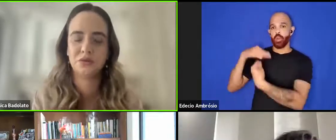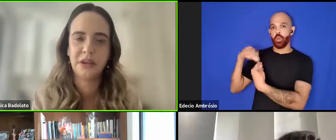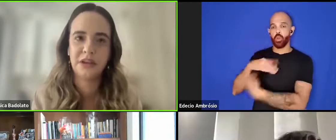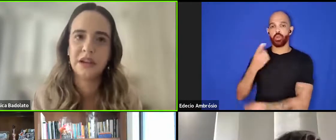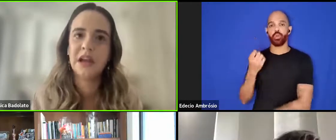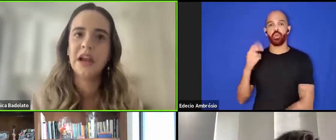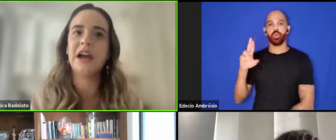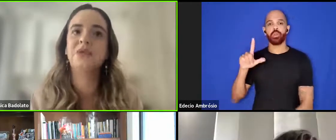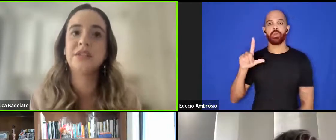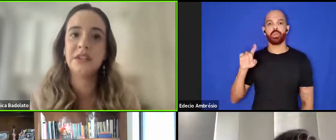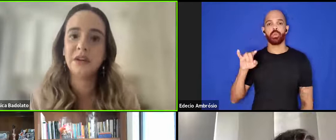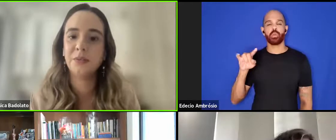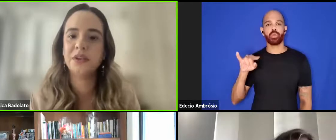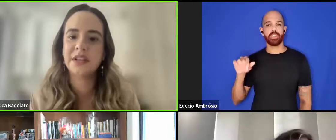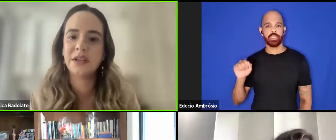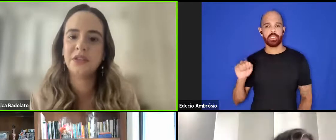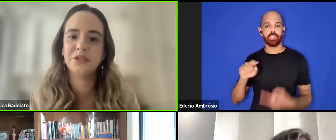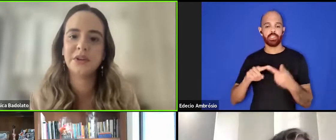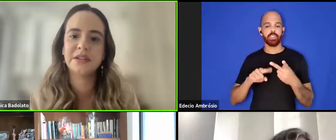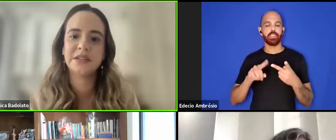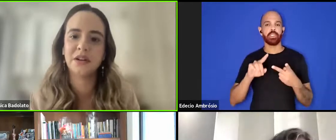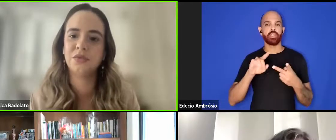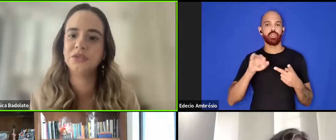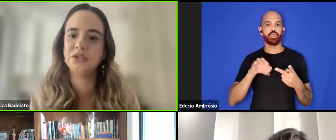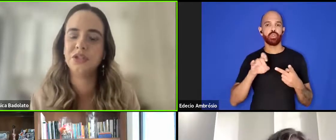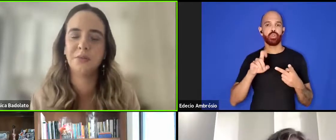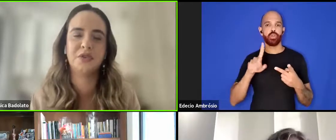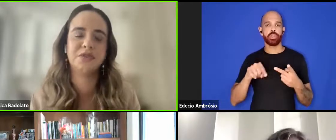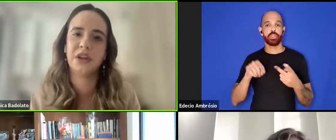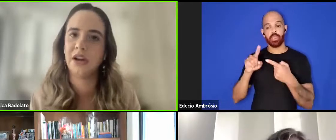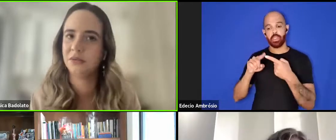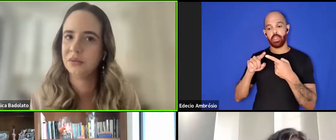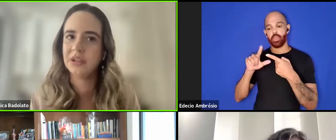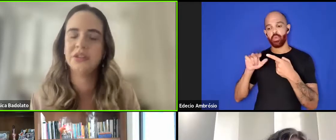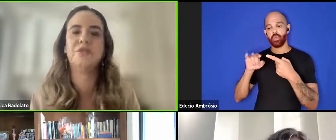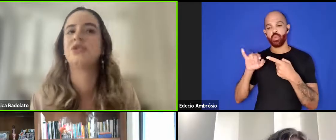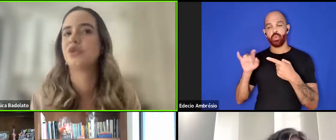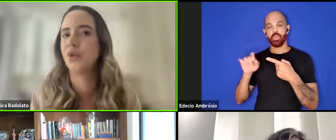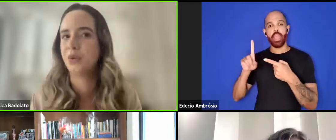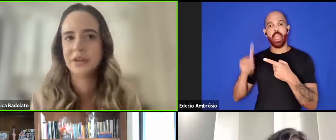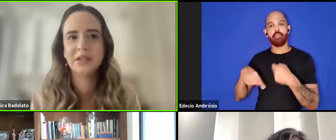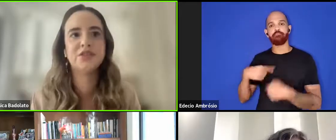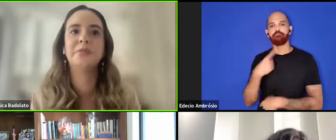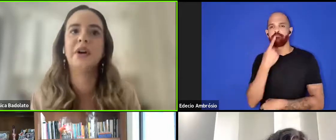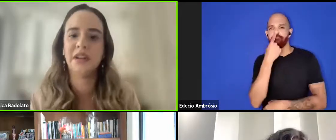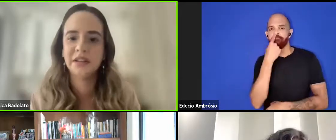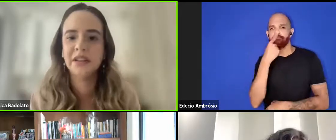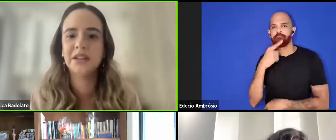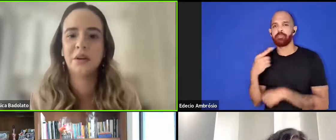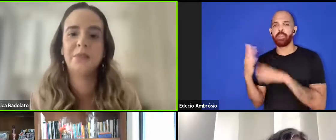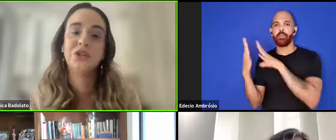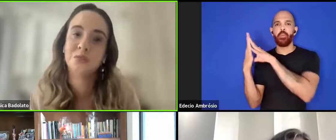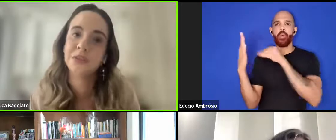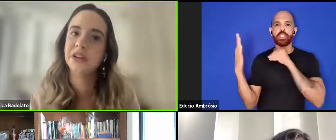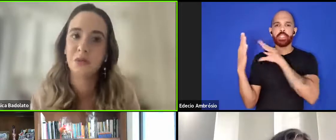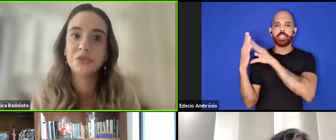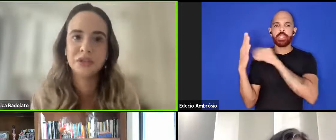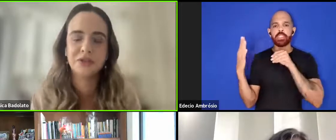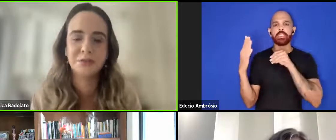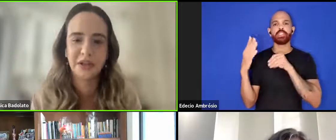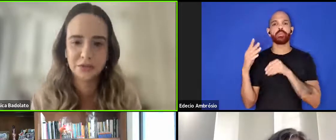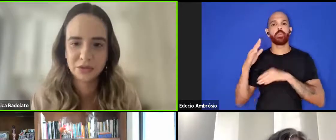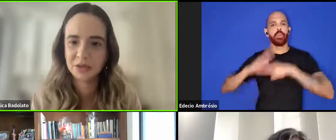ao doutor Josué. A Luzia, por ser a minha inspiração de profissional, de pessoa, de mãe. Então, ela me